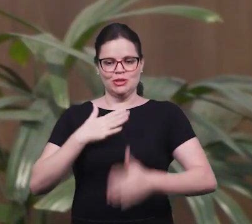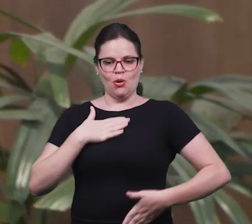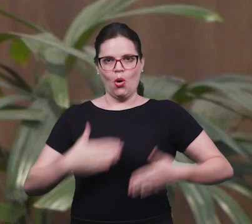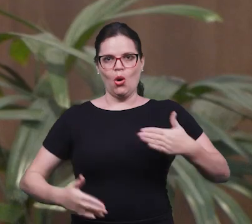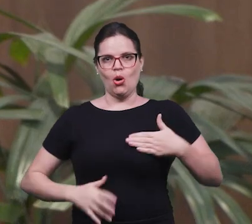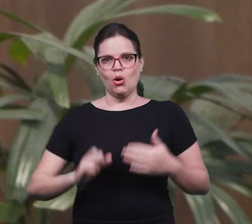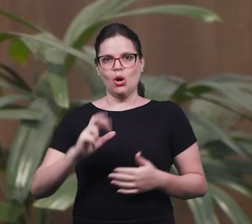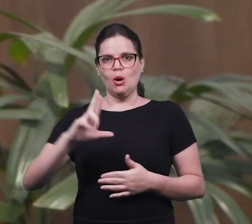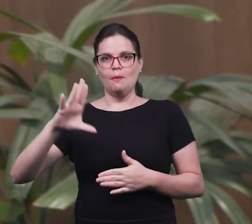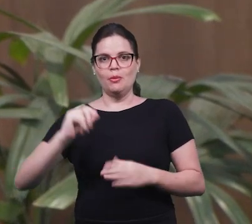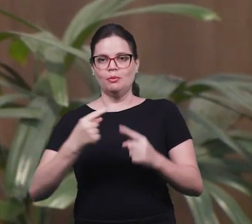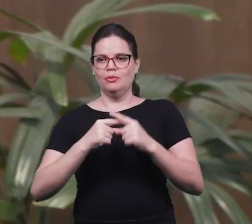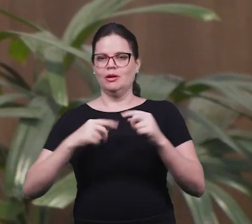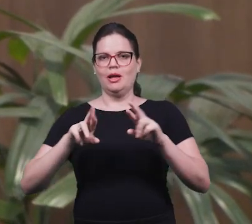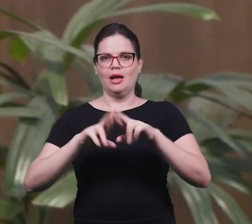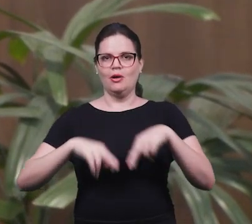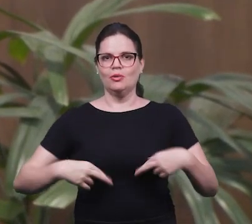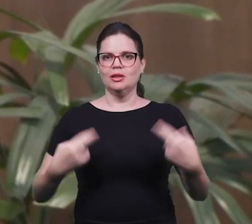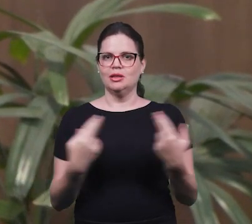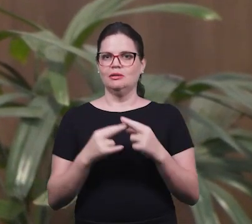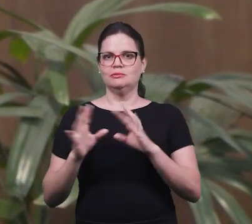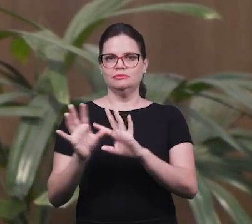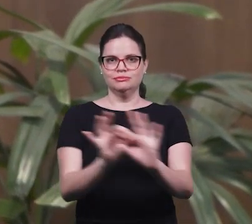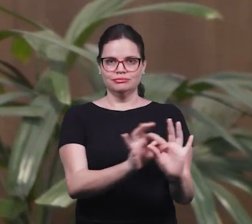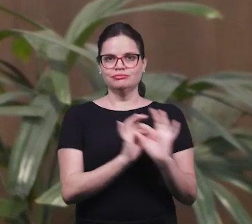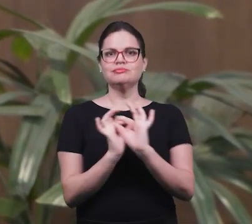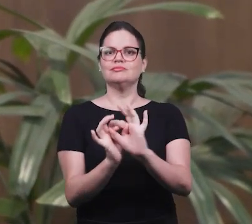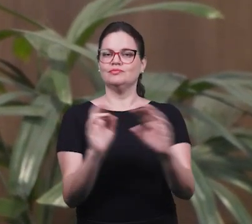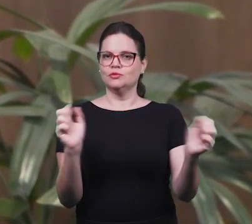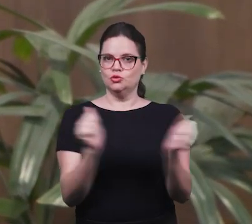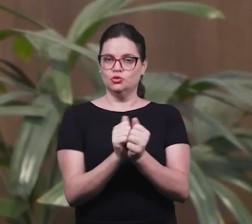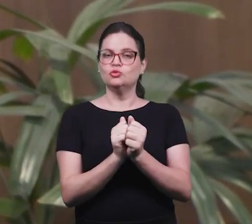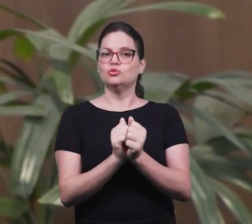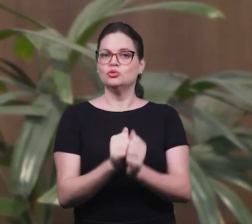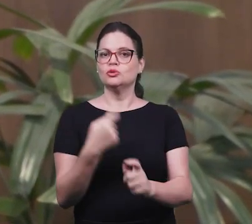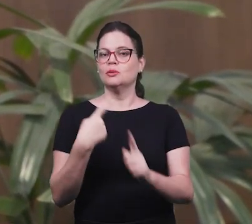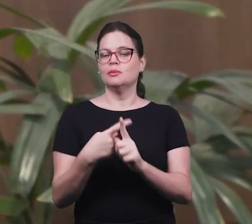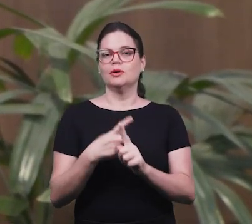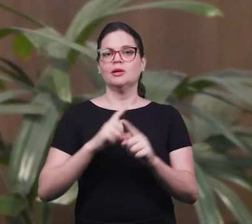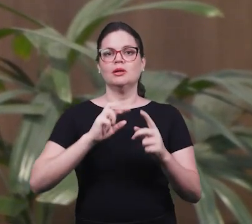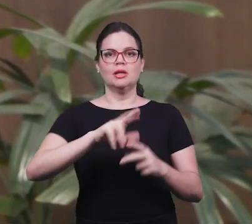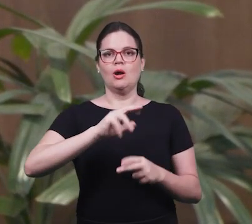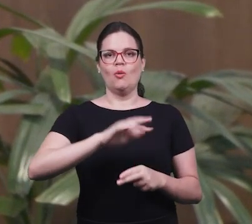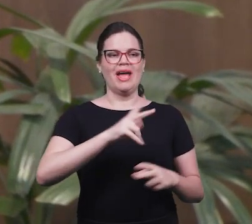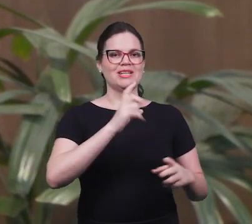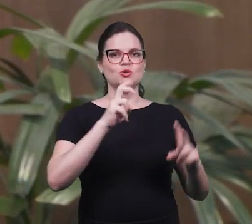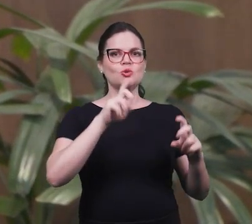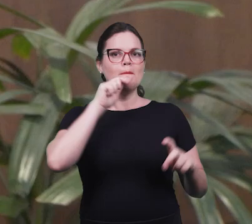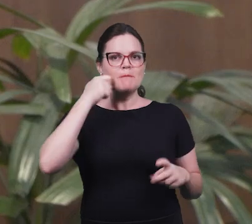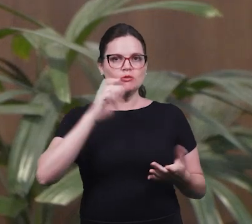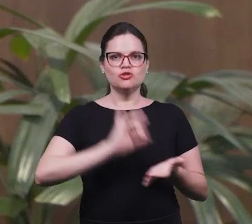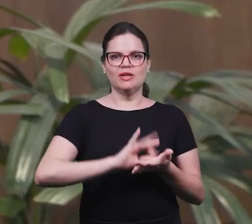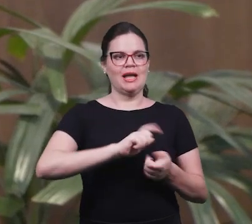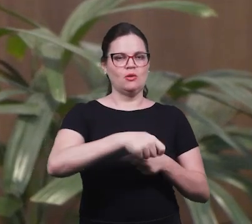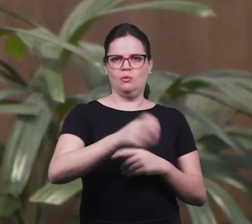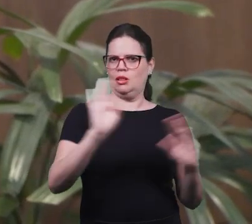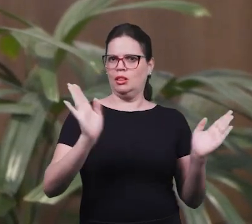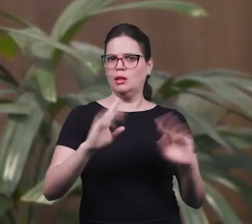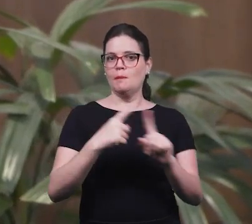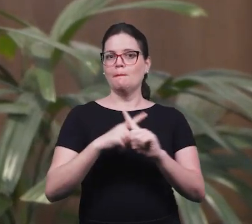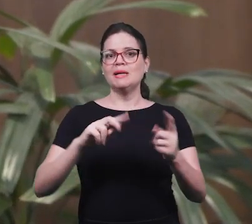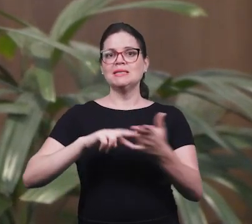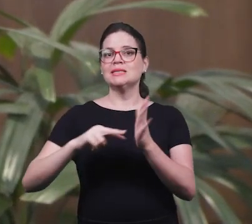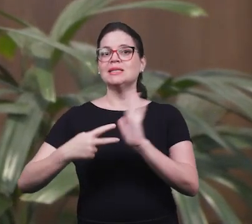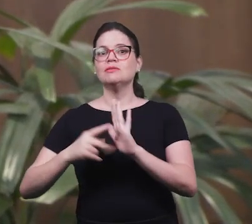pão, ele se revelou. O pão é o corpo de Cristo, ou seja, é aquele corpo, a igreja junta